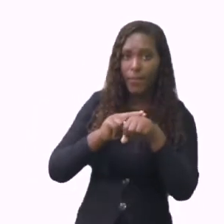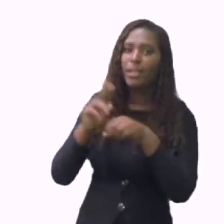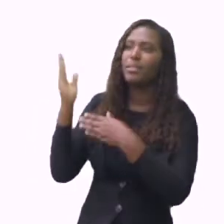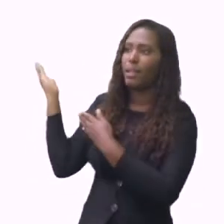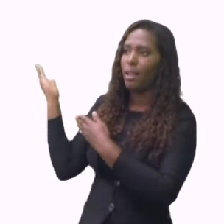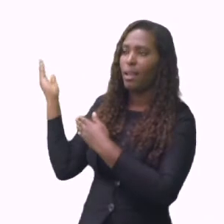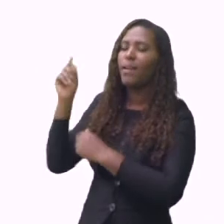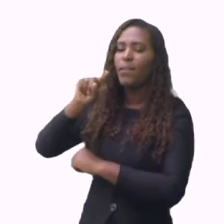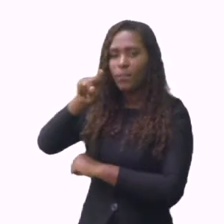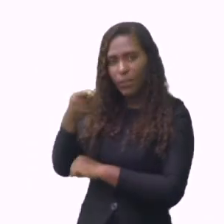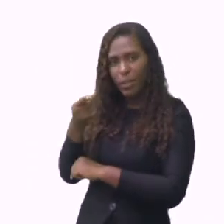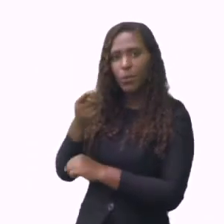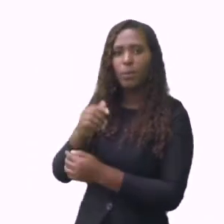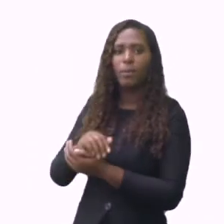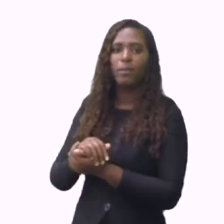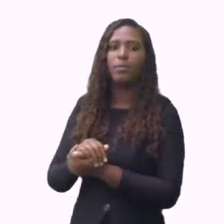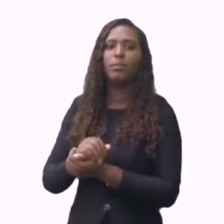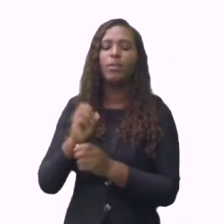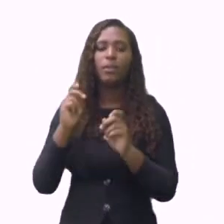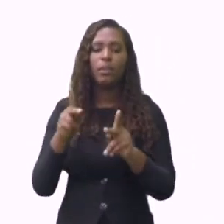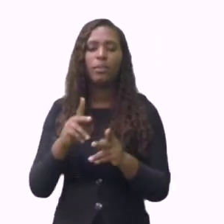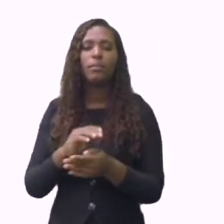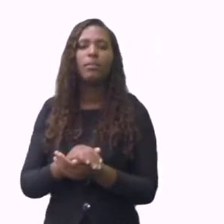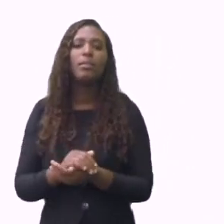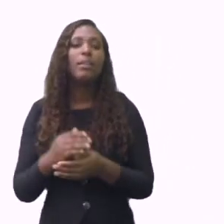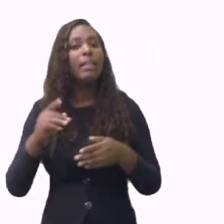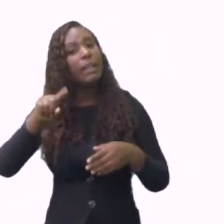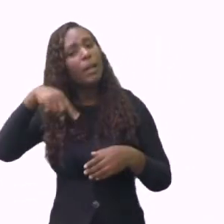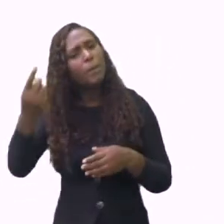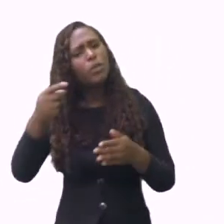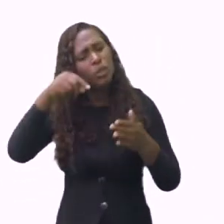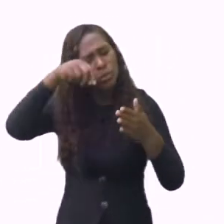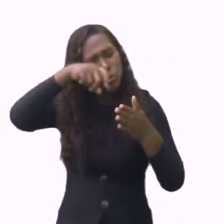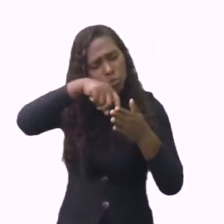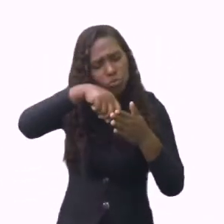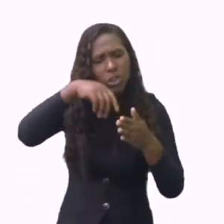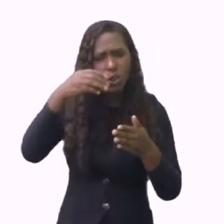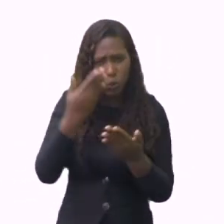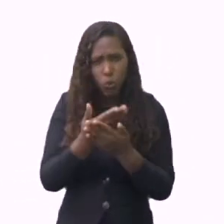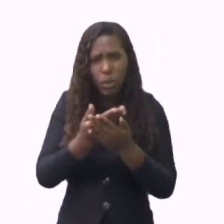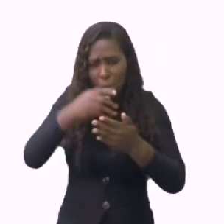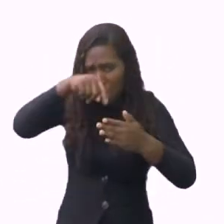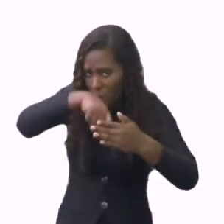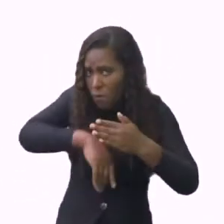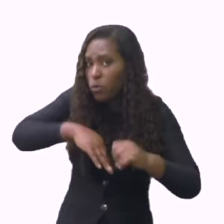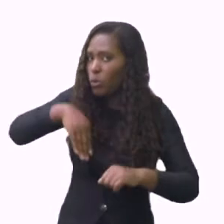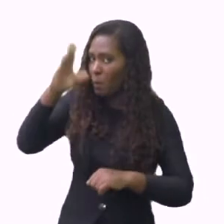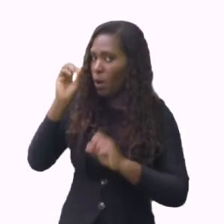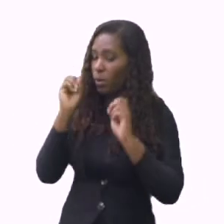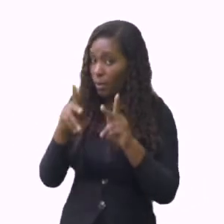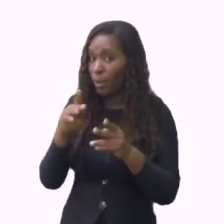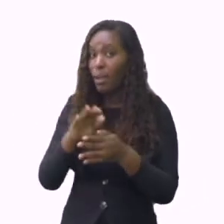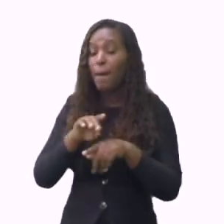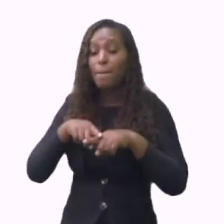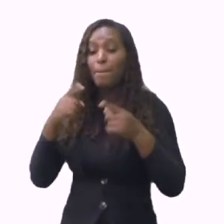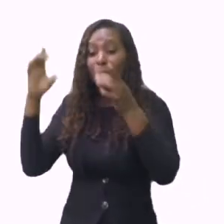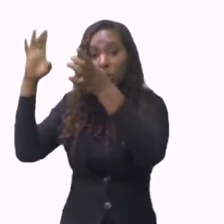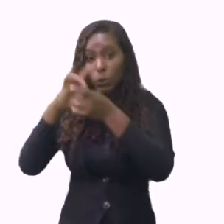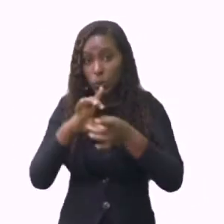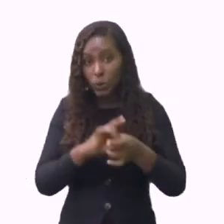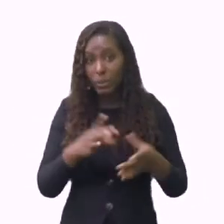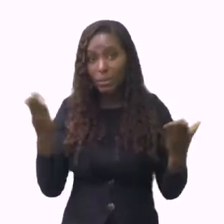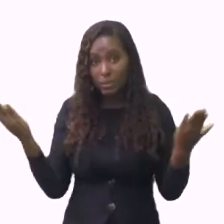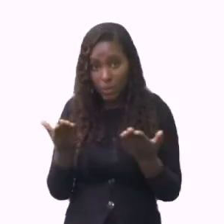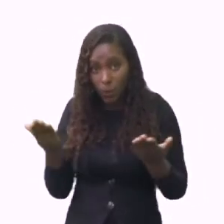continua aprofundando um pouco mais em cada um deles. Então, nesse contexto, a vírgula serve para indicar uma pequena pausa na